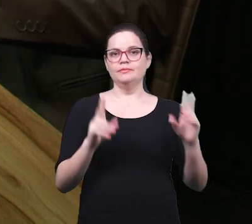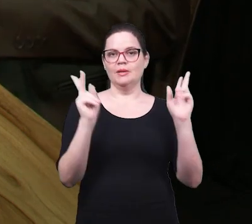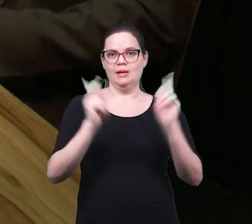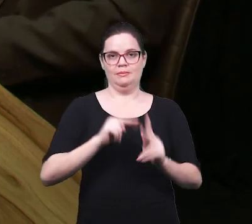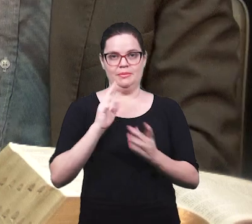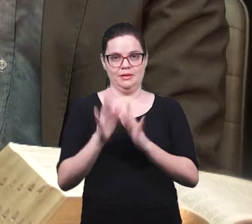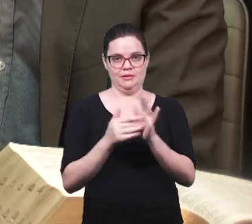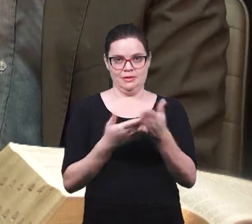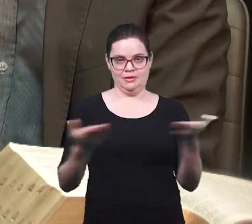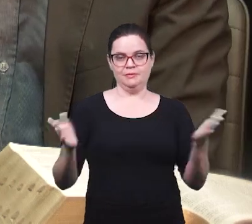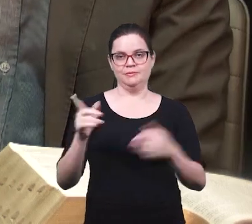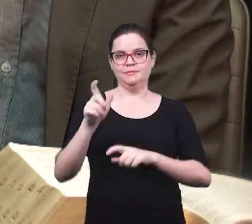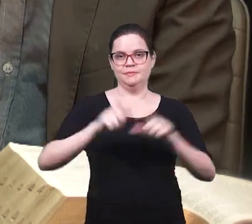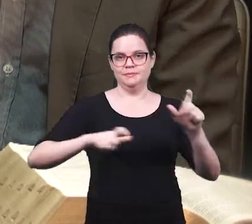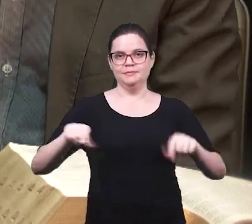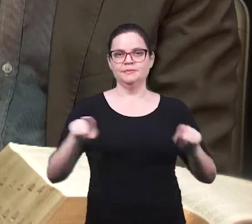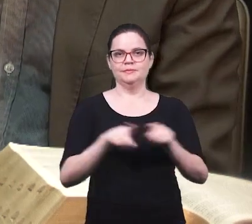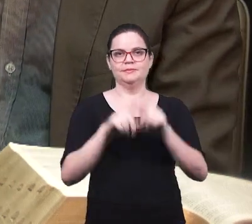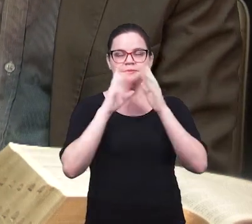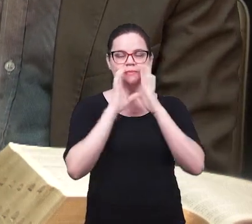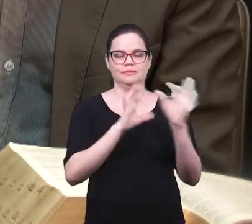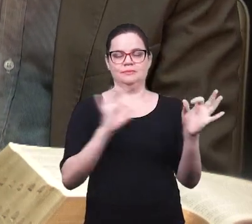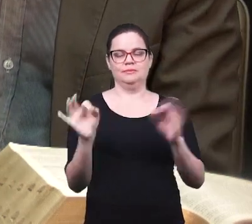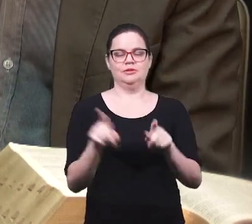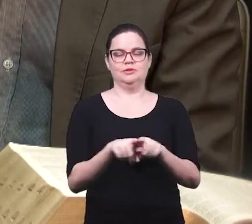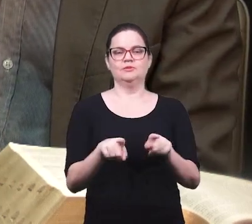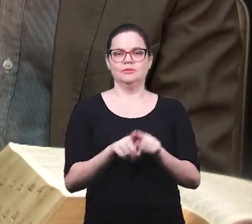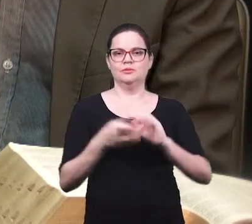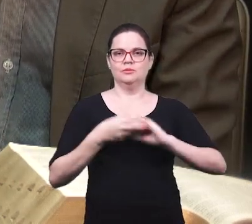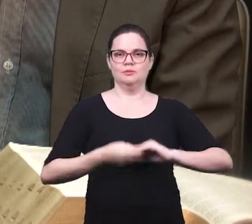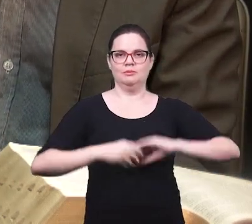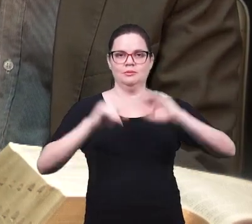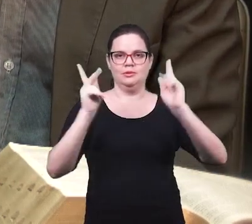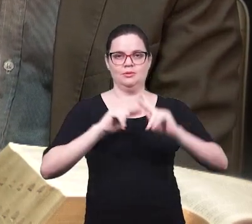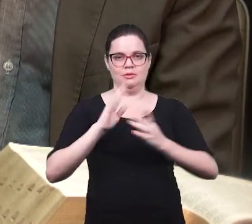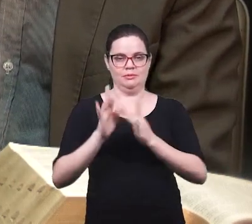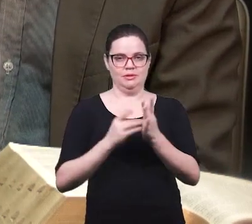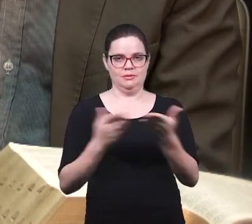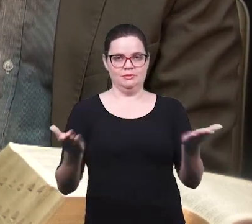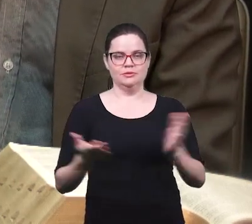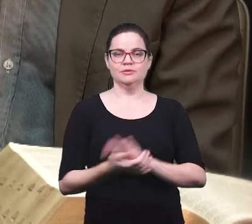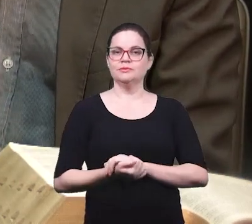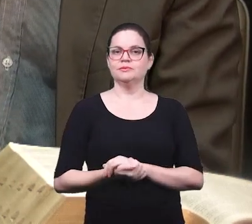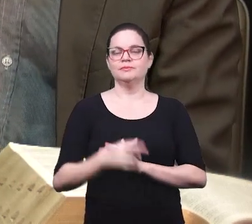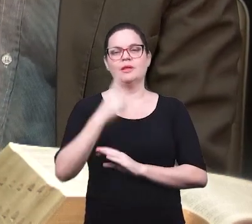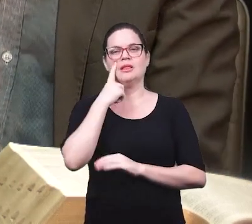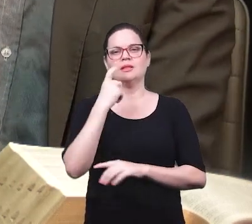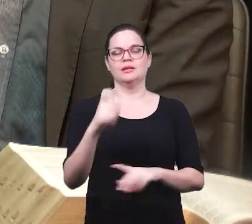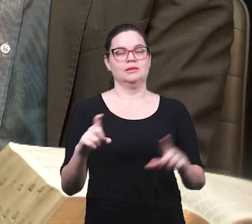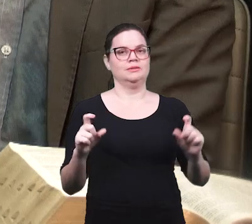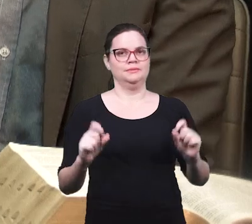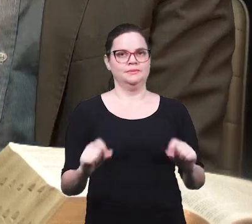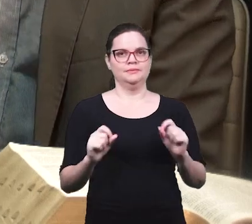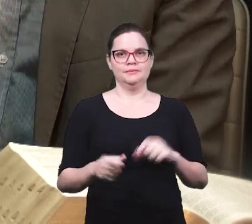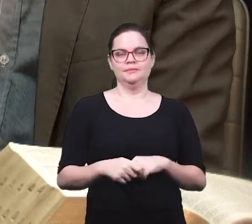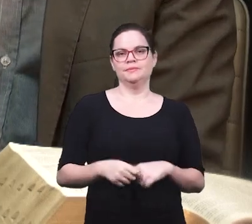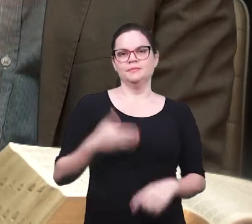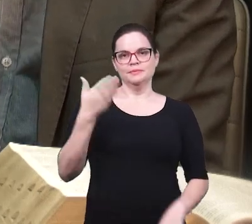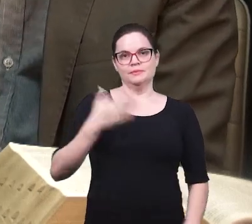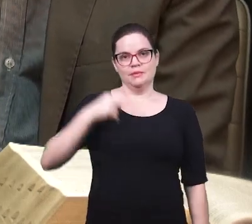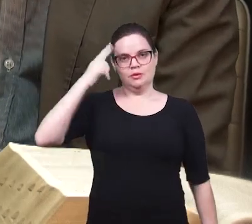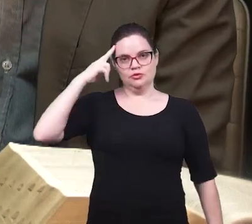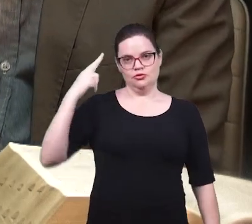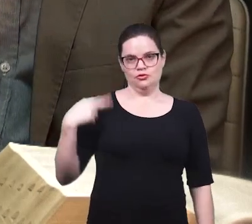Pastor Marcos. Nós estendemos esta saudação ao senhor e à senhora que estão conectados conosco, participando deste programa.